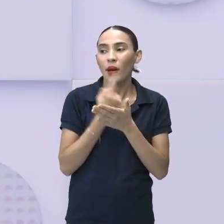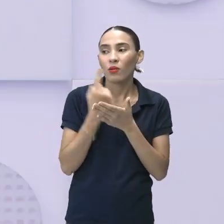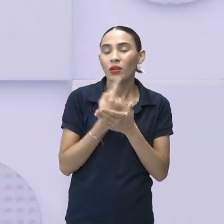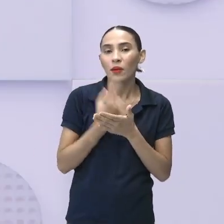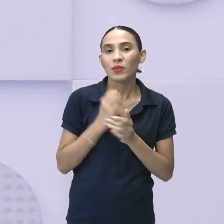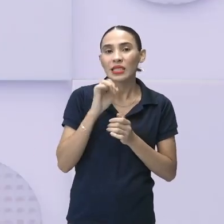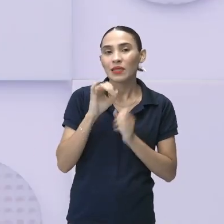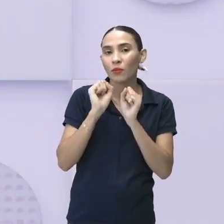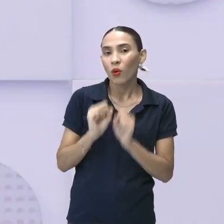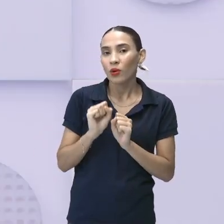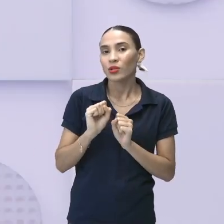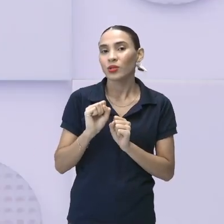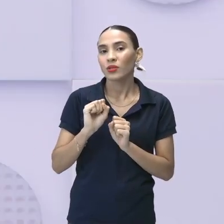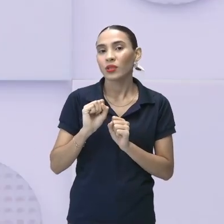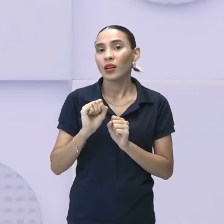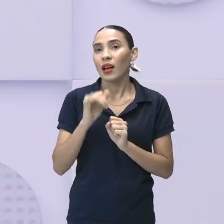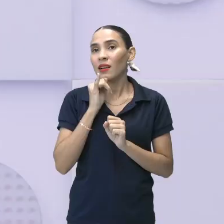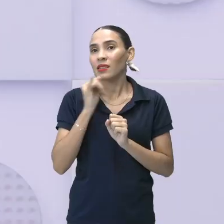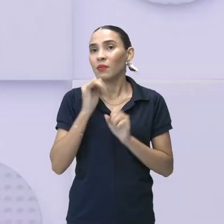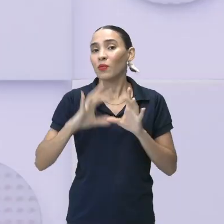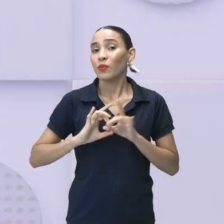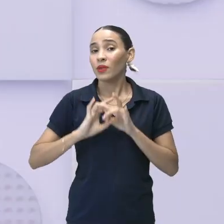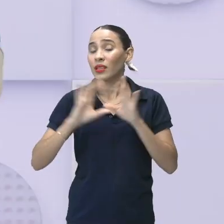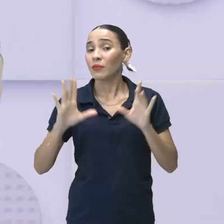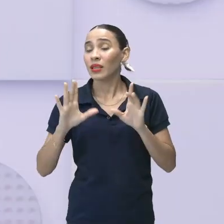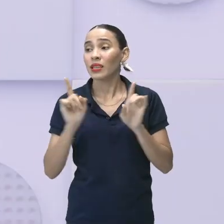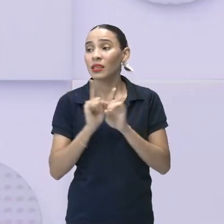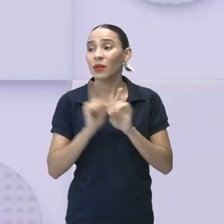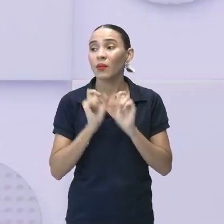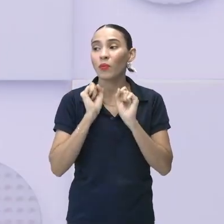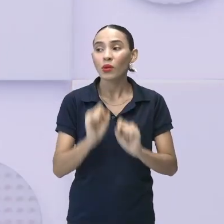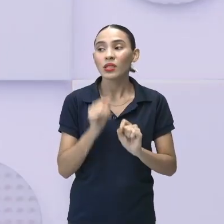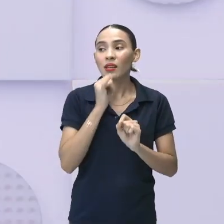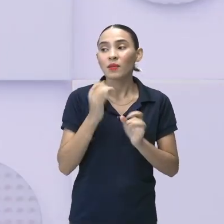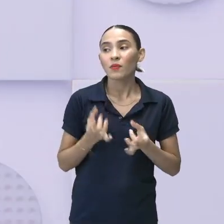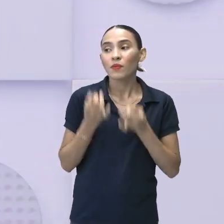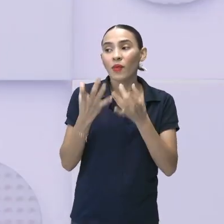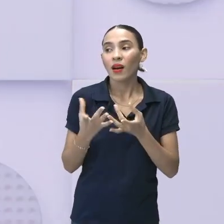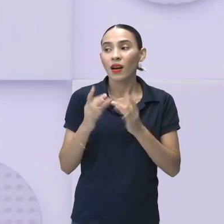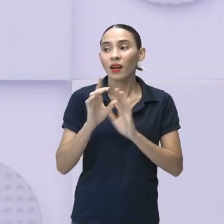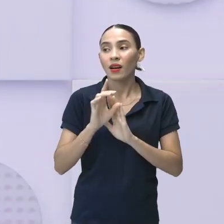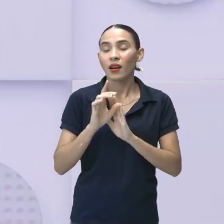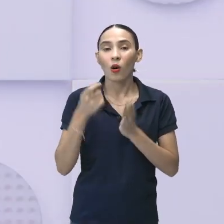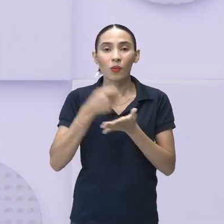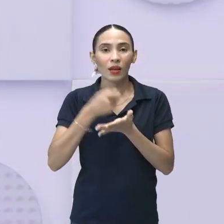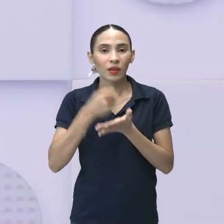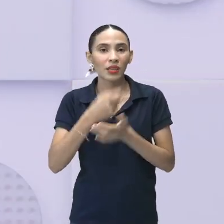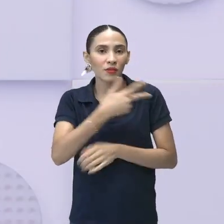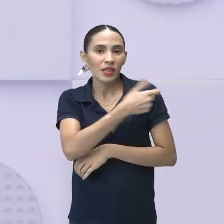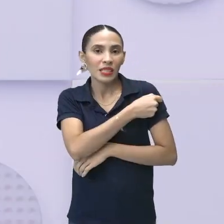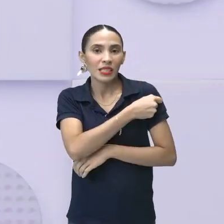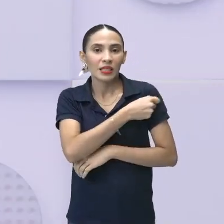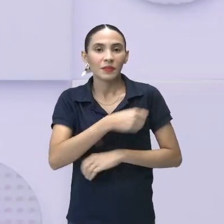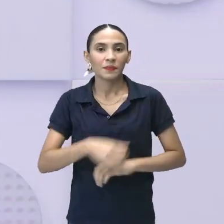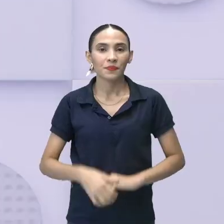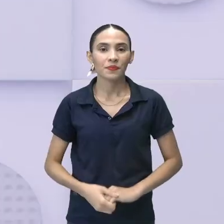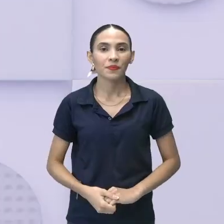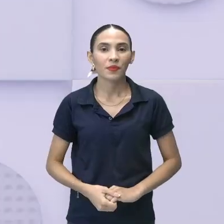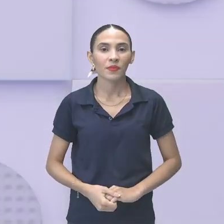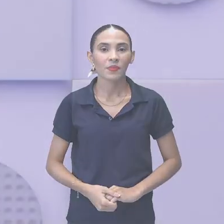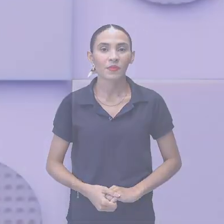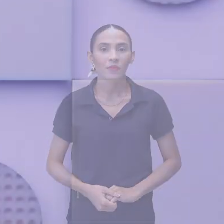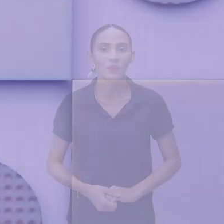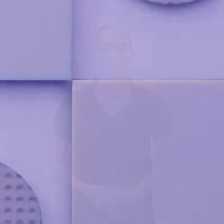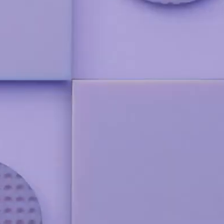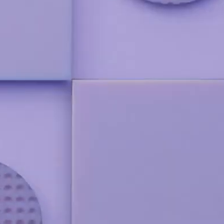bem acirrados nesse campo, né? Também discussões sobre a equidade no acesso a tratamentos médicos